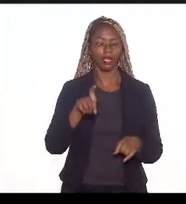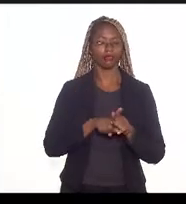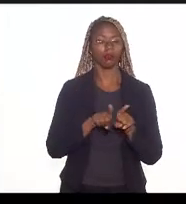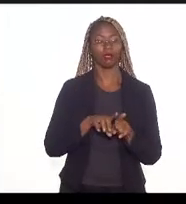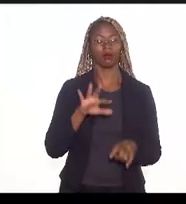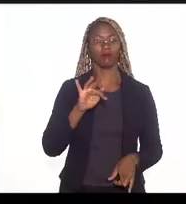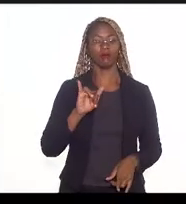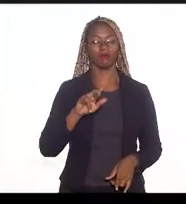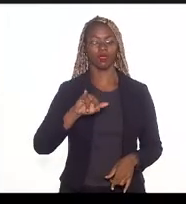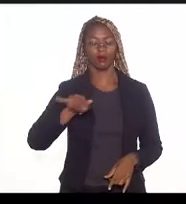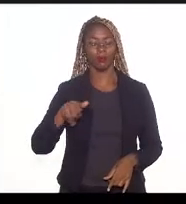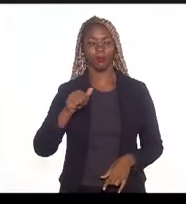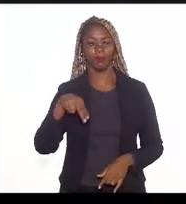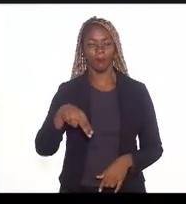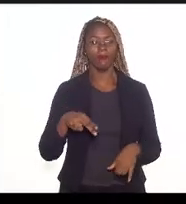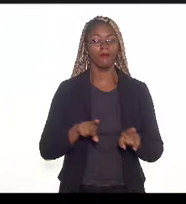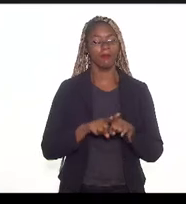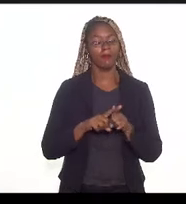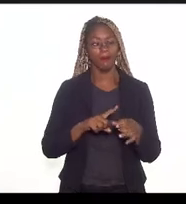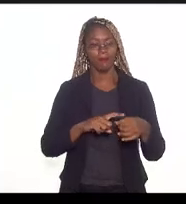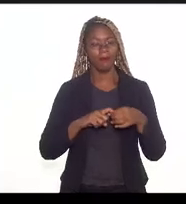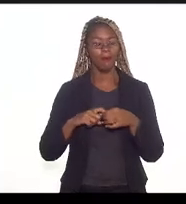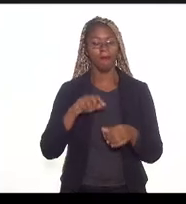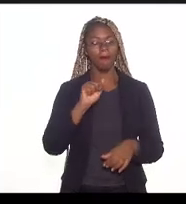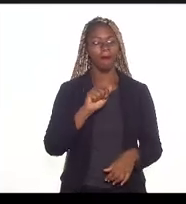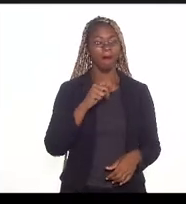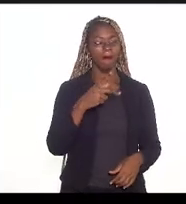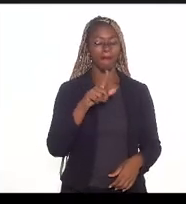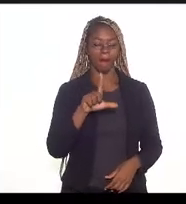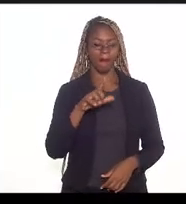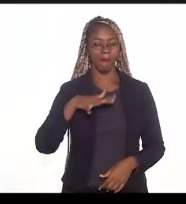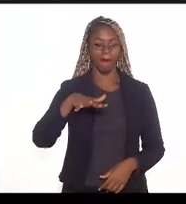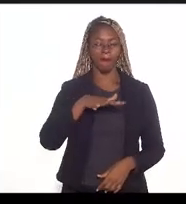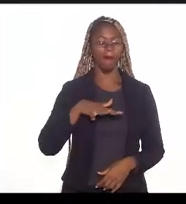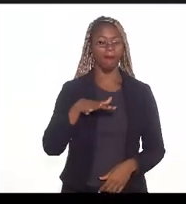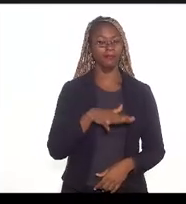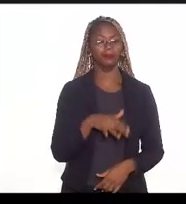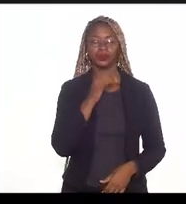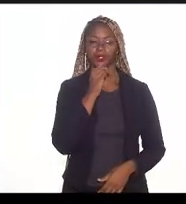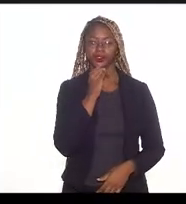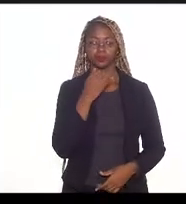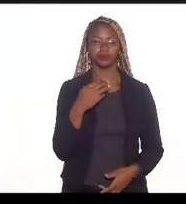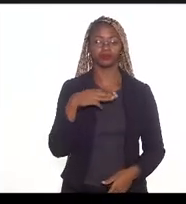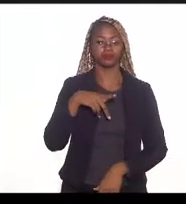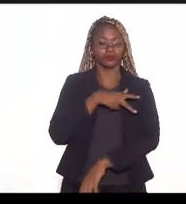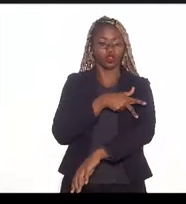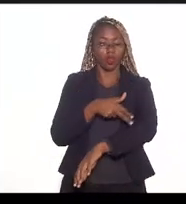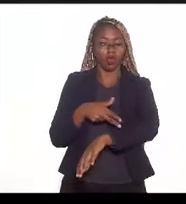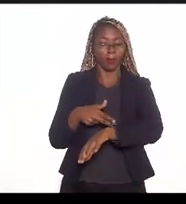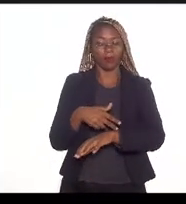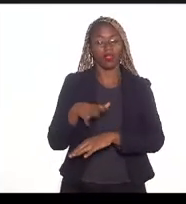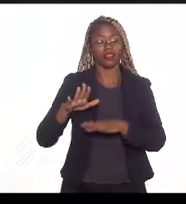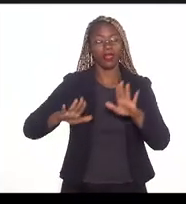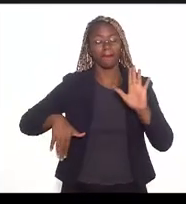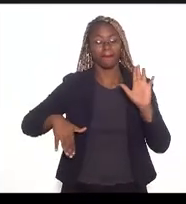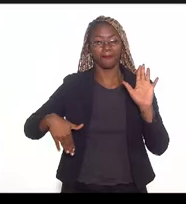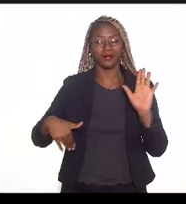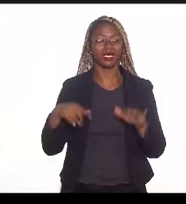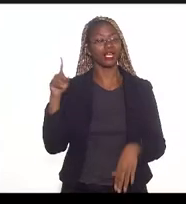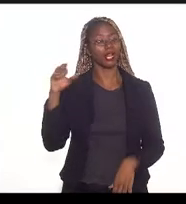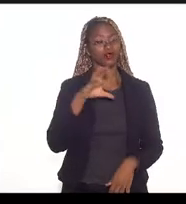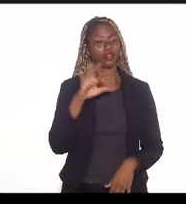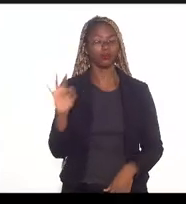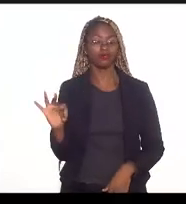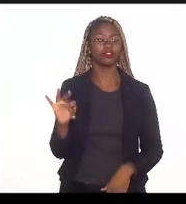algumas APLs, né, algumas APLs locais, como o Moda Praia de Cabo Frio, o